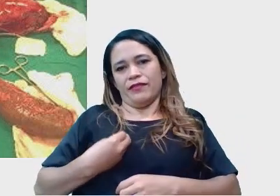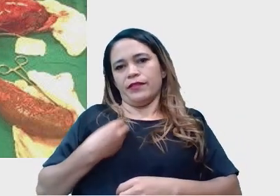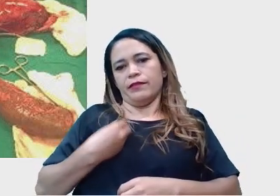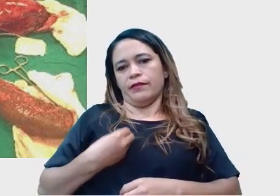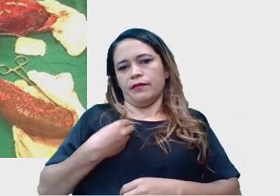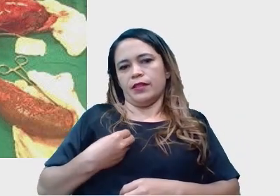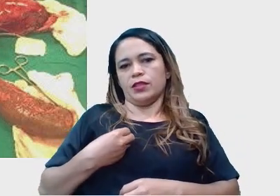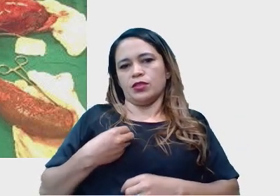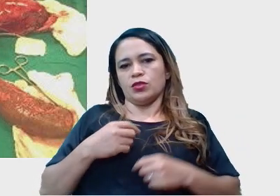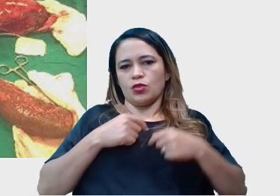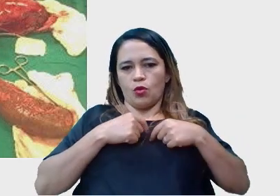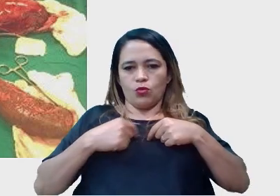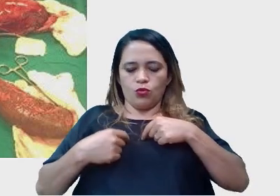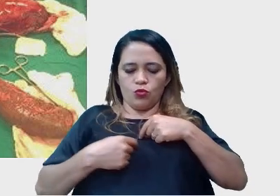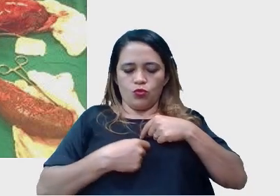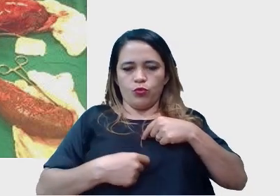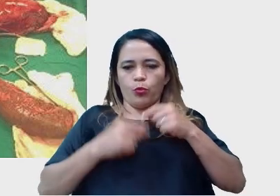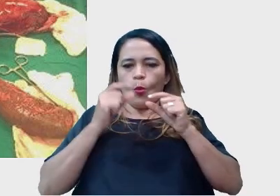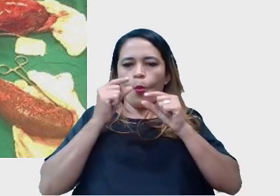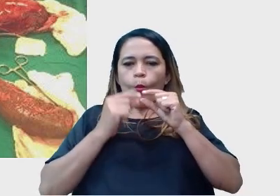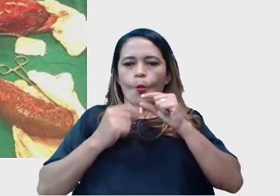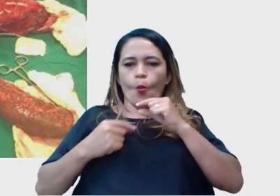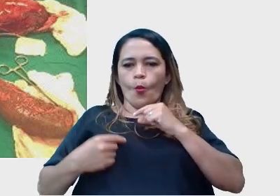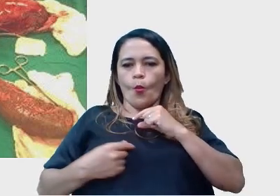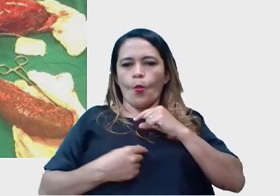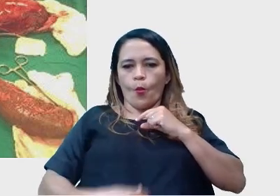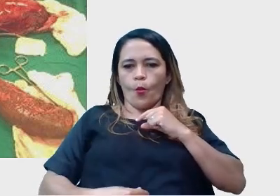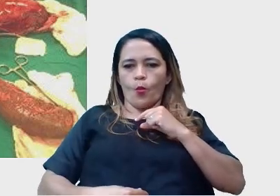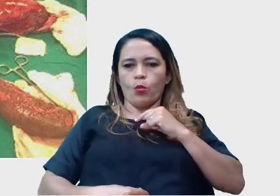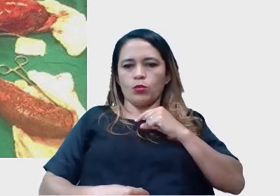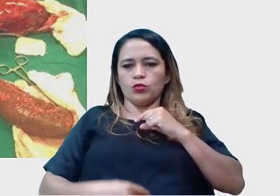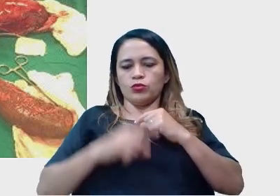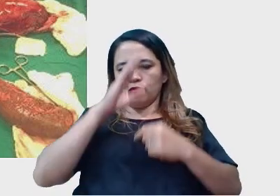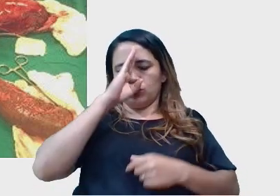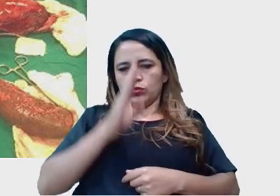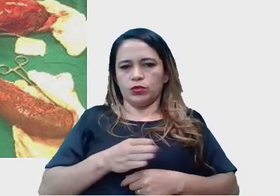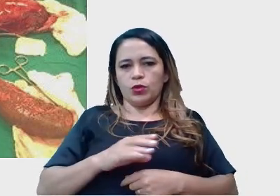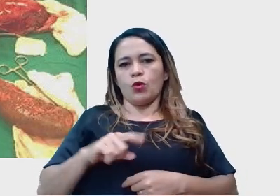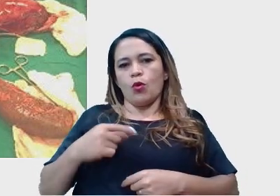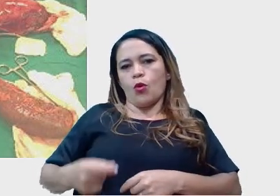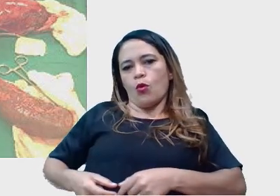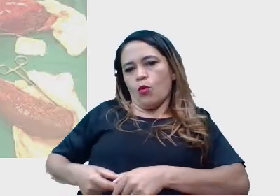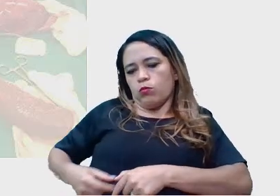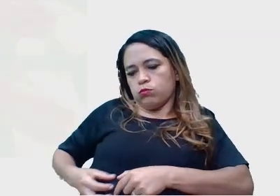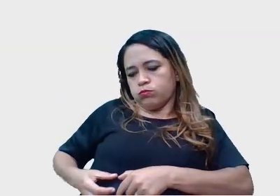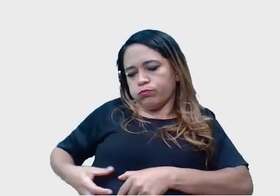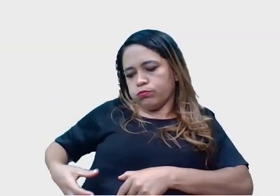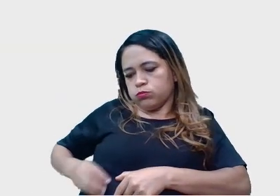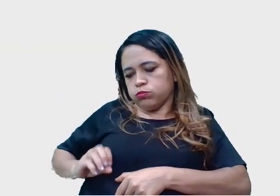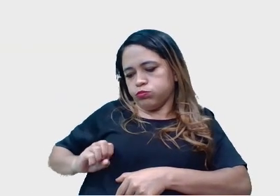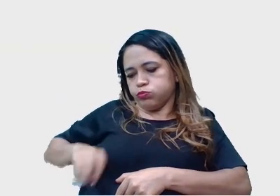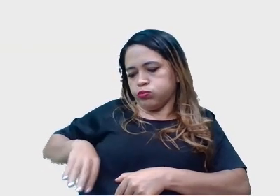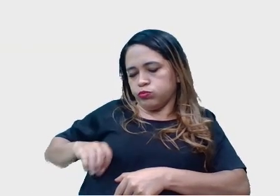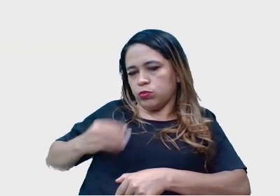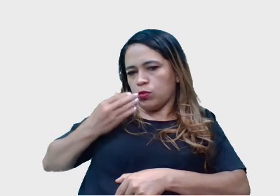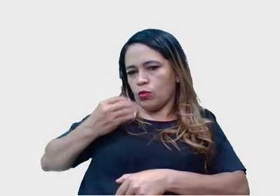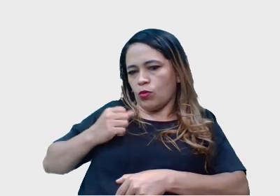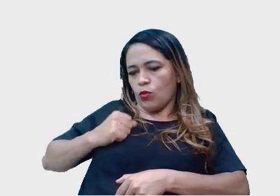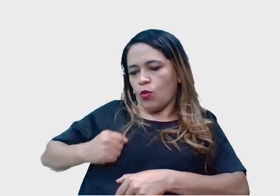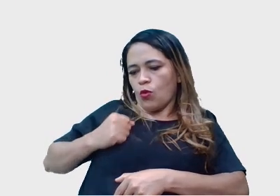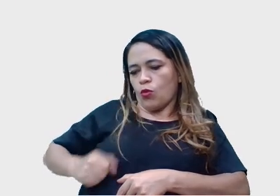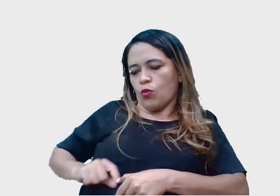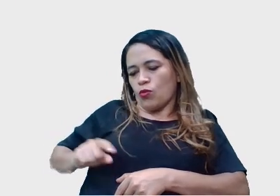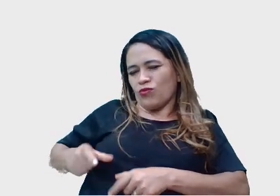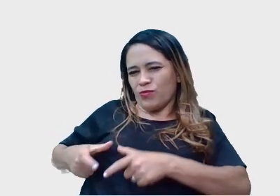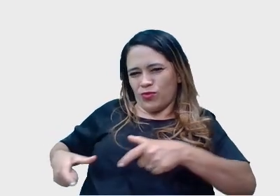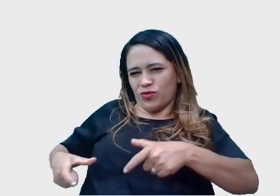só com o intestino delgado dela, às vezes ligando na região do reto, ou então usando uma bolsinha de colostomia. Outra possibilidade é o